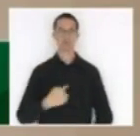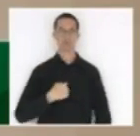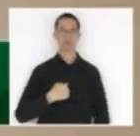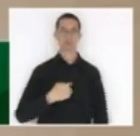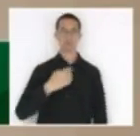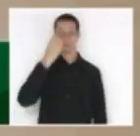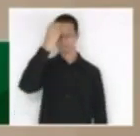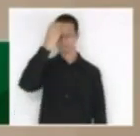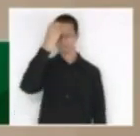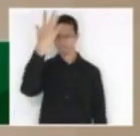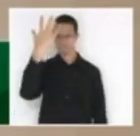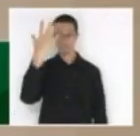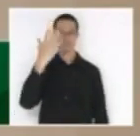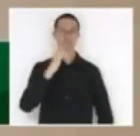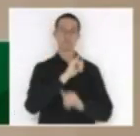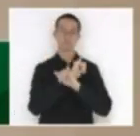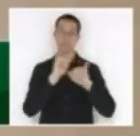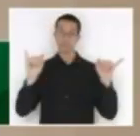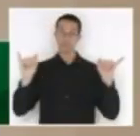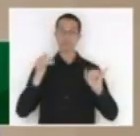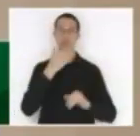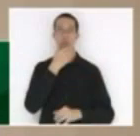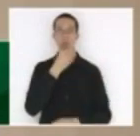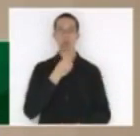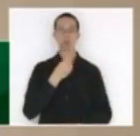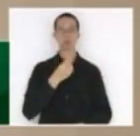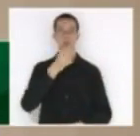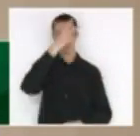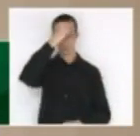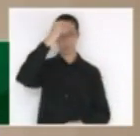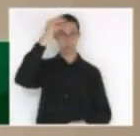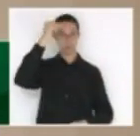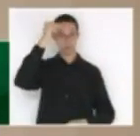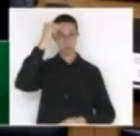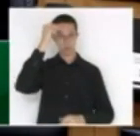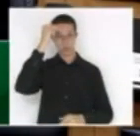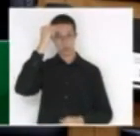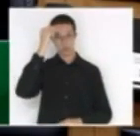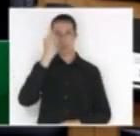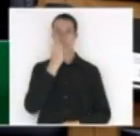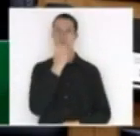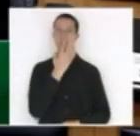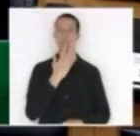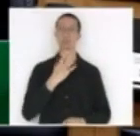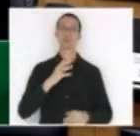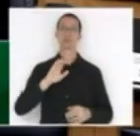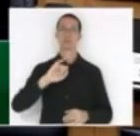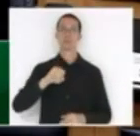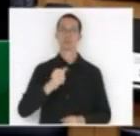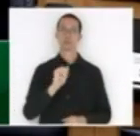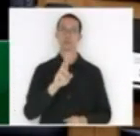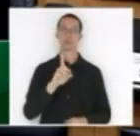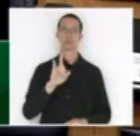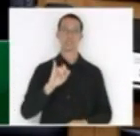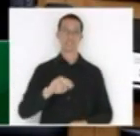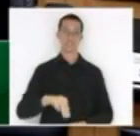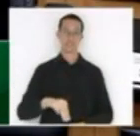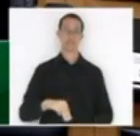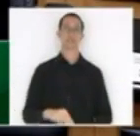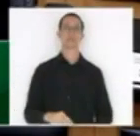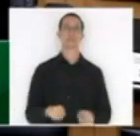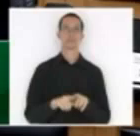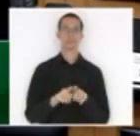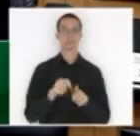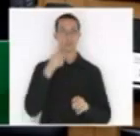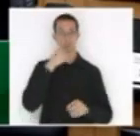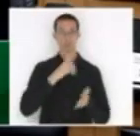anunciei também a presença do prefeito de Bom Jardim da Serra, o Serginho Rodrigues Oliveira, e também a secretária de Turismo, Maria Lúcia